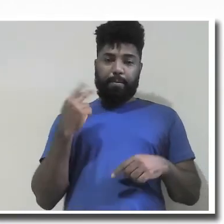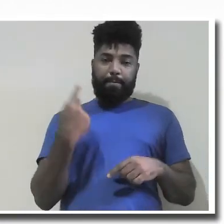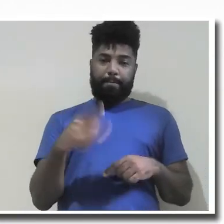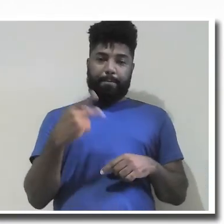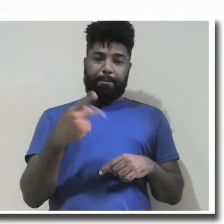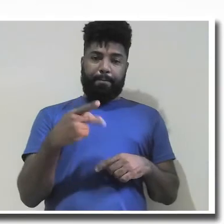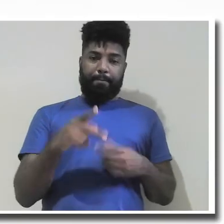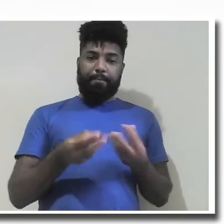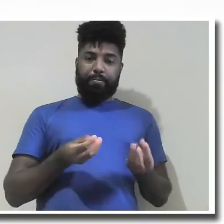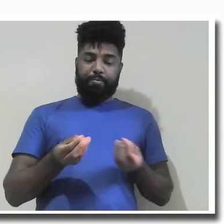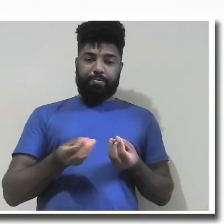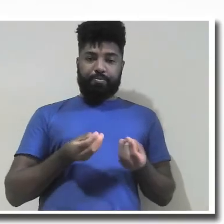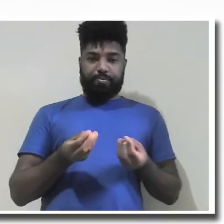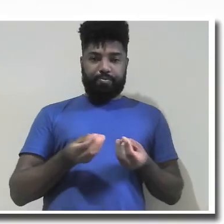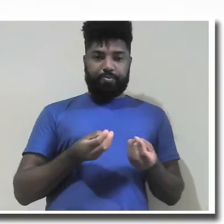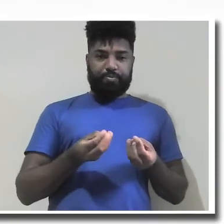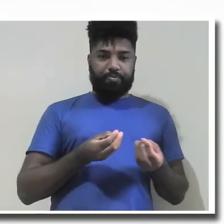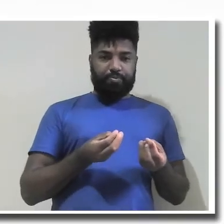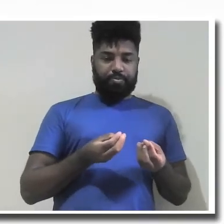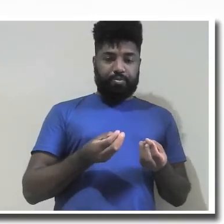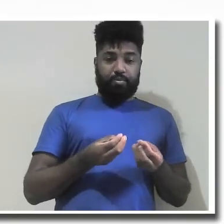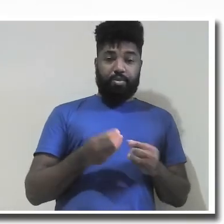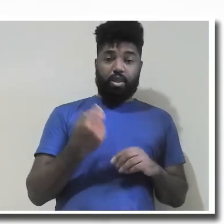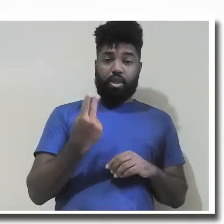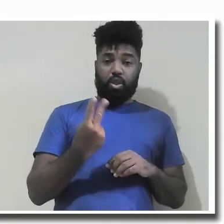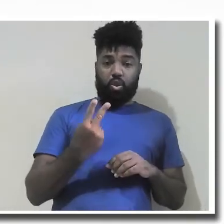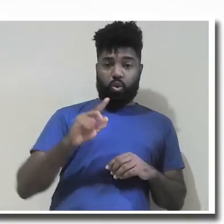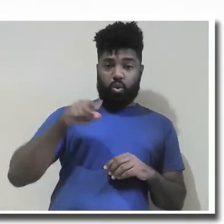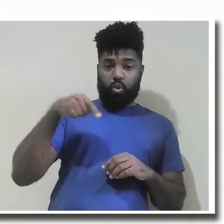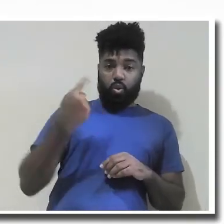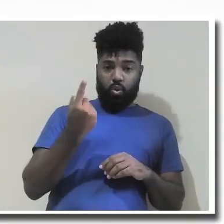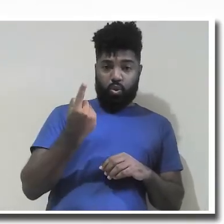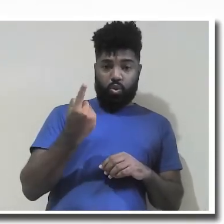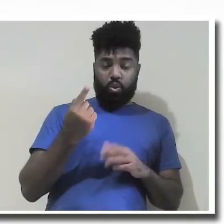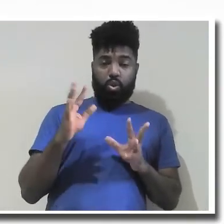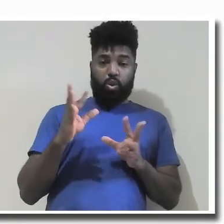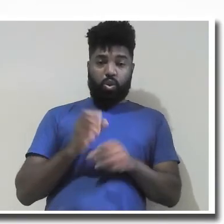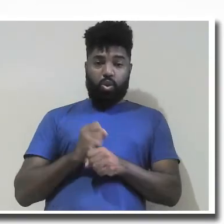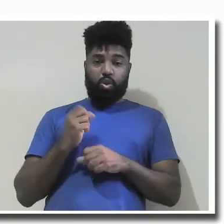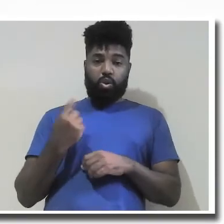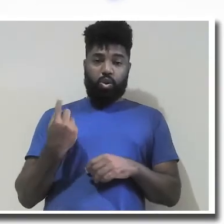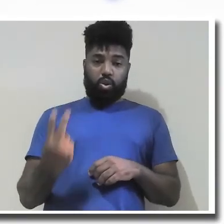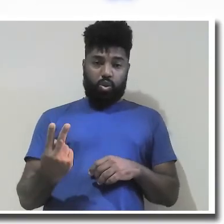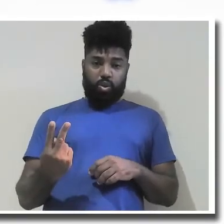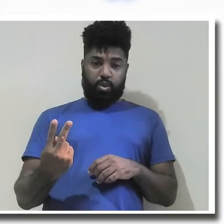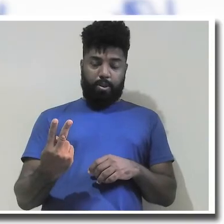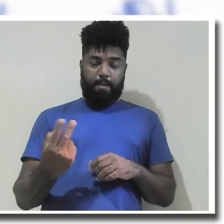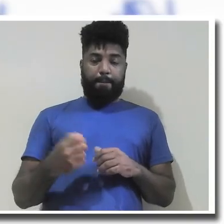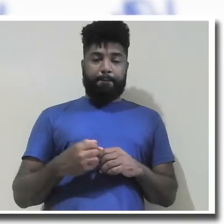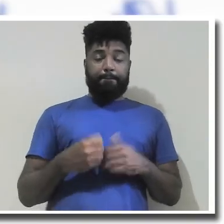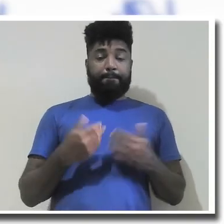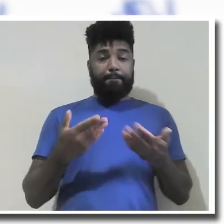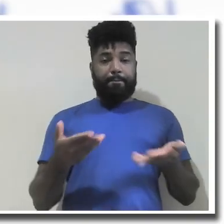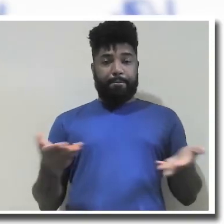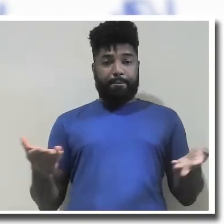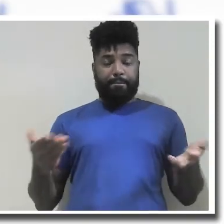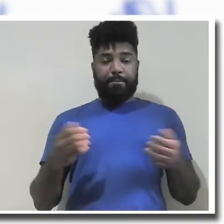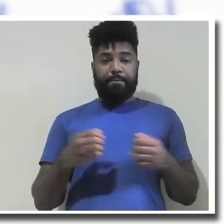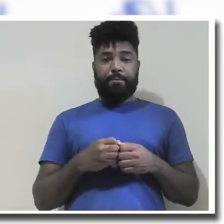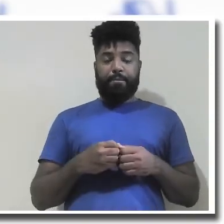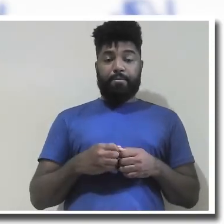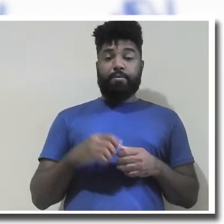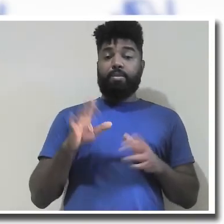propriedade. Portanto, 2 elevado a 1 é o próprio 2. Sendo assim, obtemos o